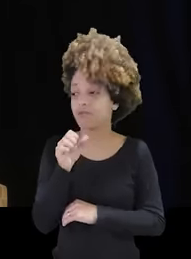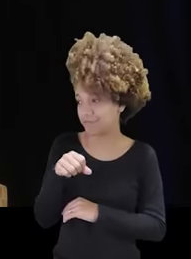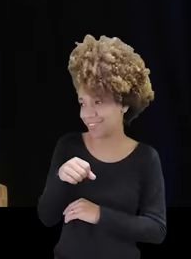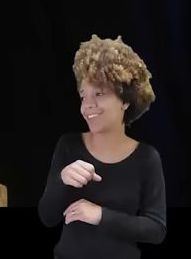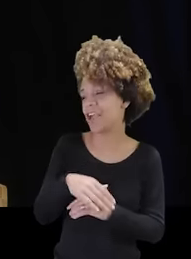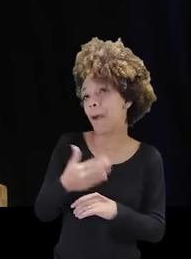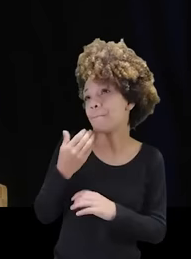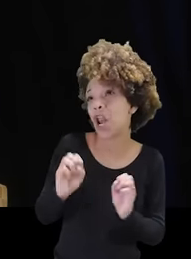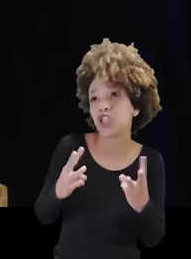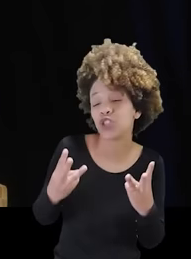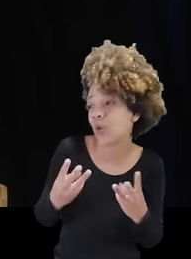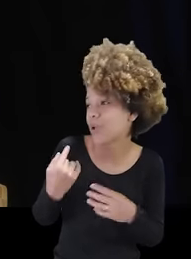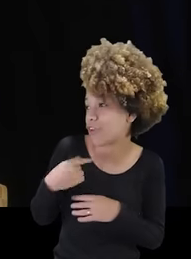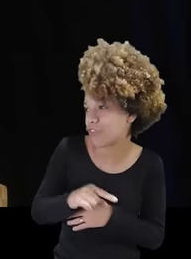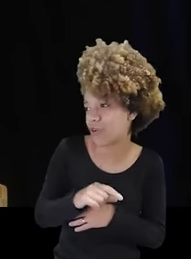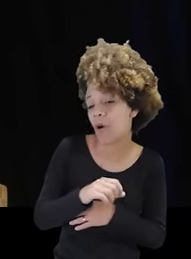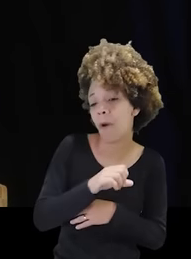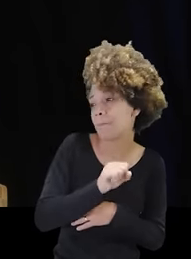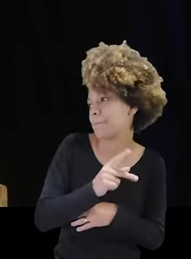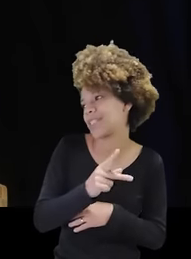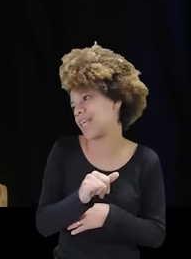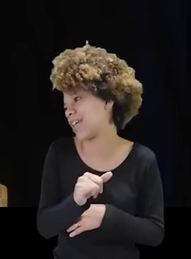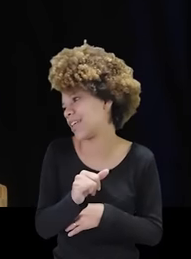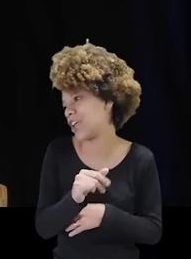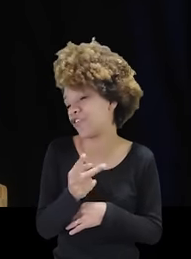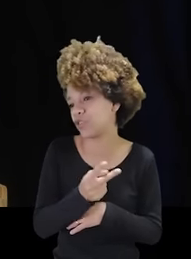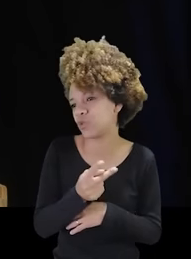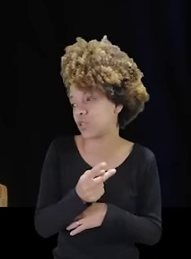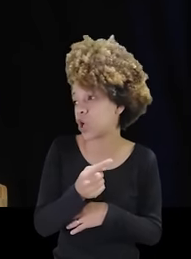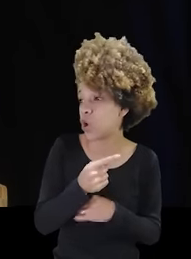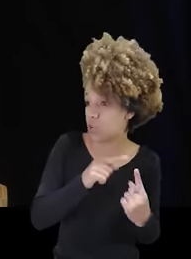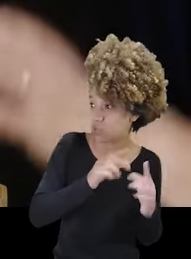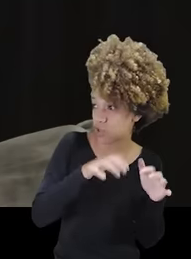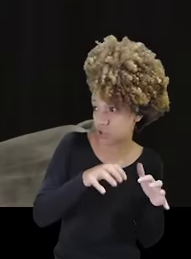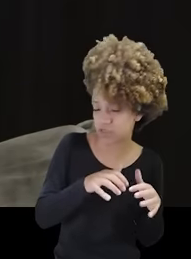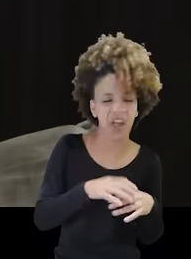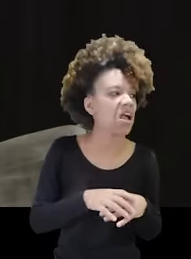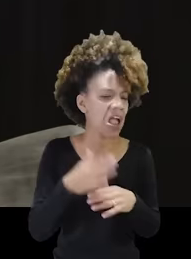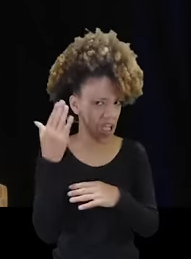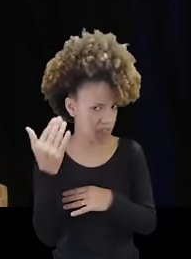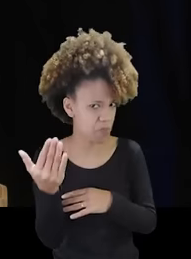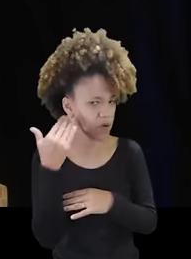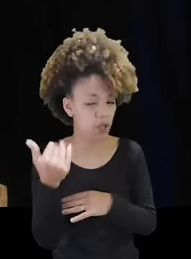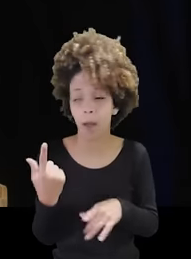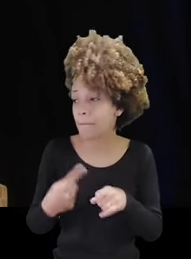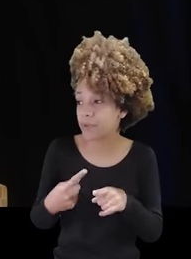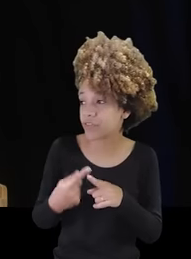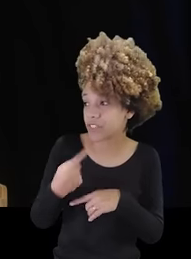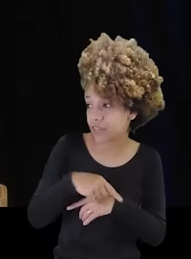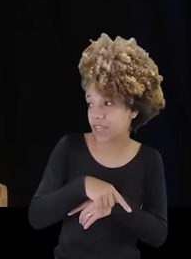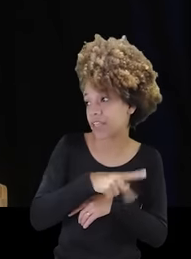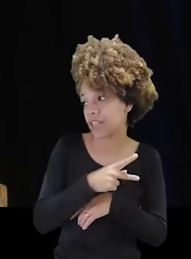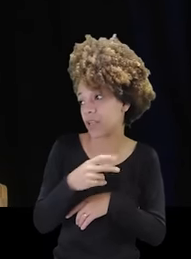nosso melhor show que eu fui na minha vida eu fui em dois uma chuva é bombado Ele É bombado porque quando você vai